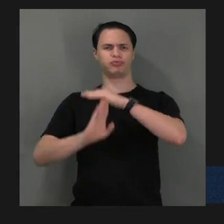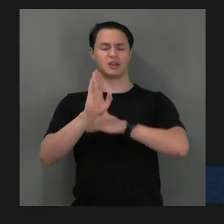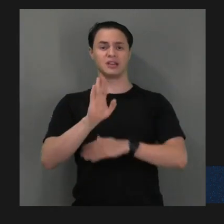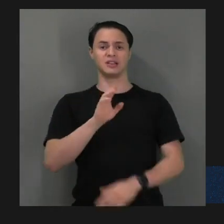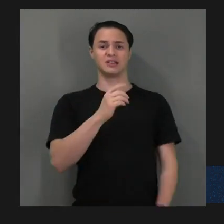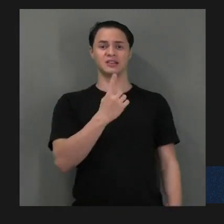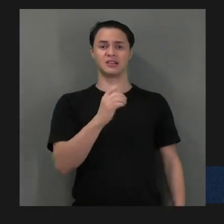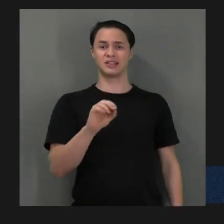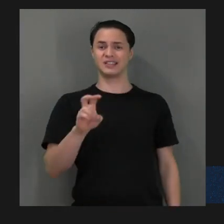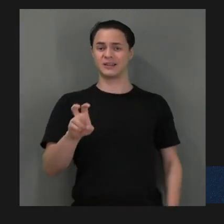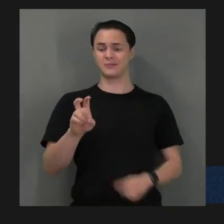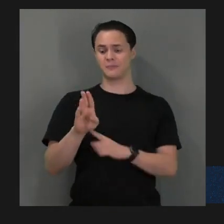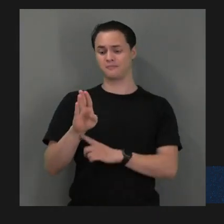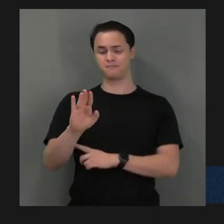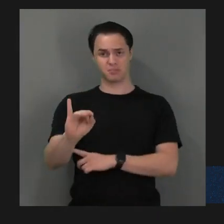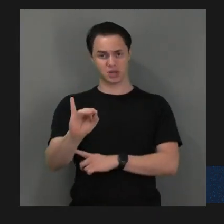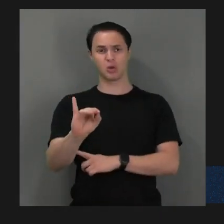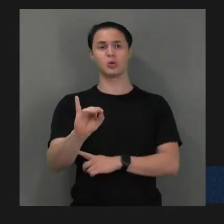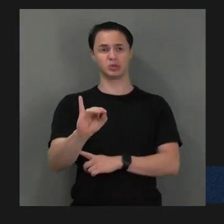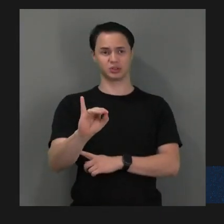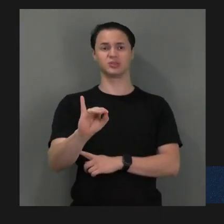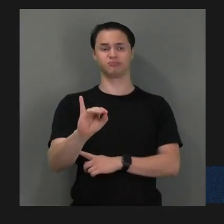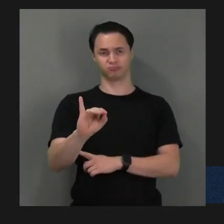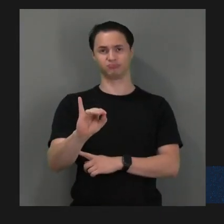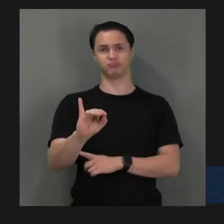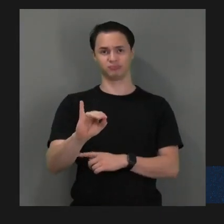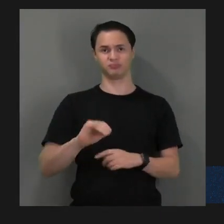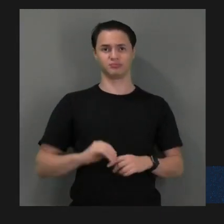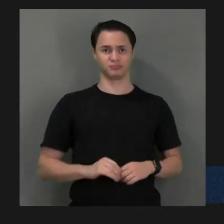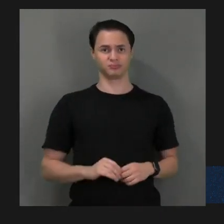105 B de bola e de índio.